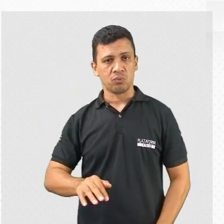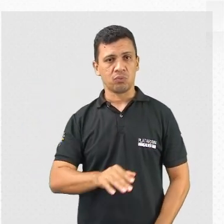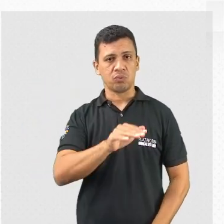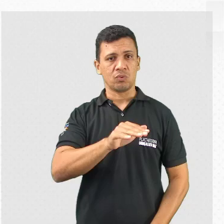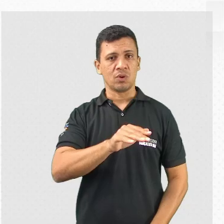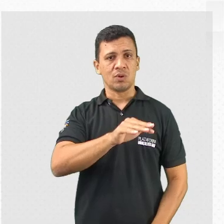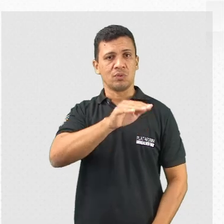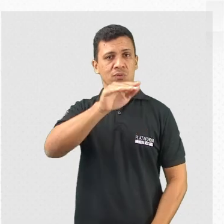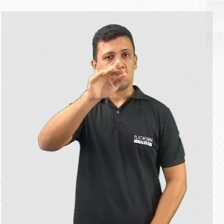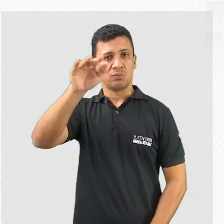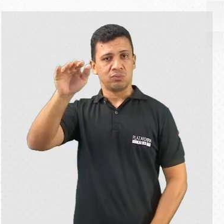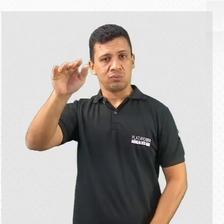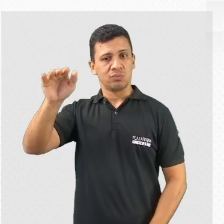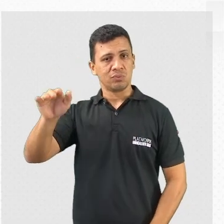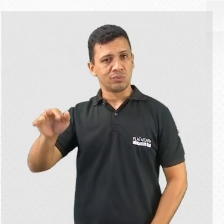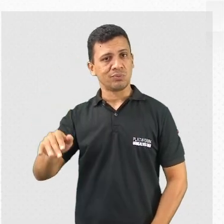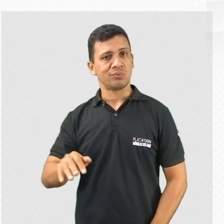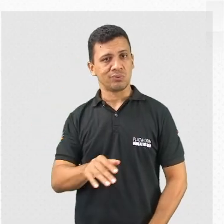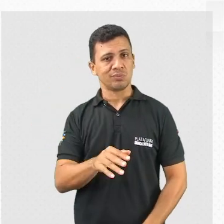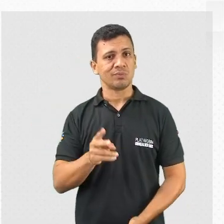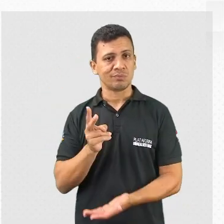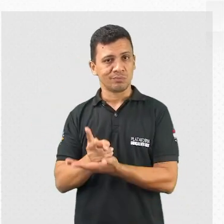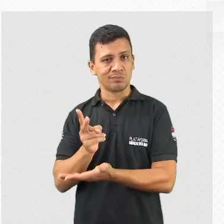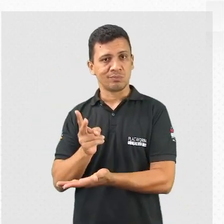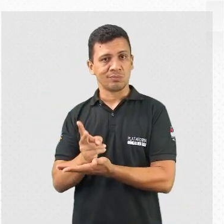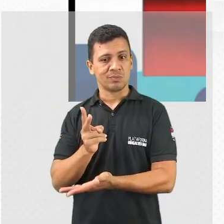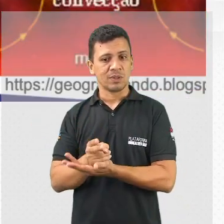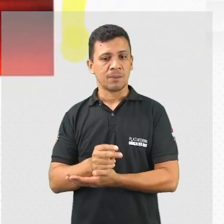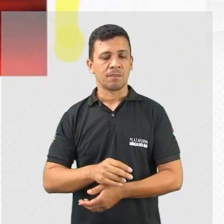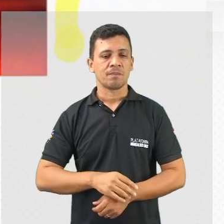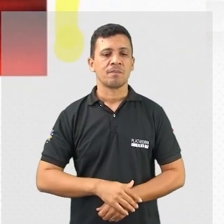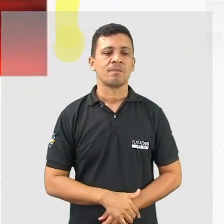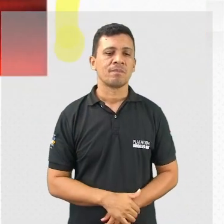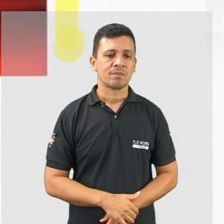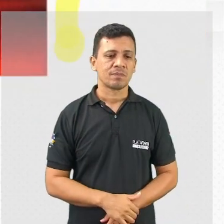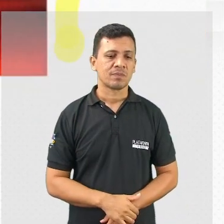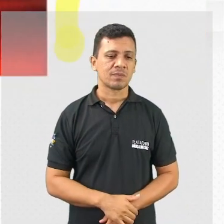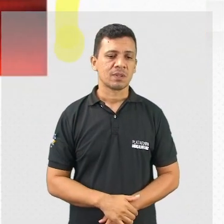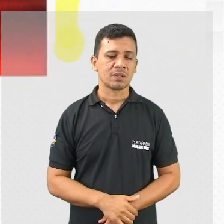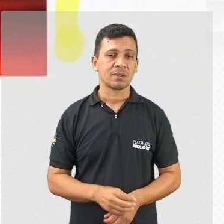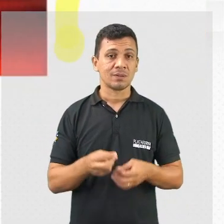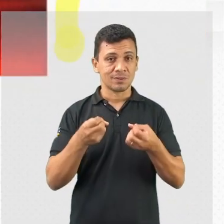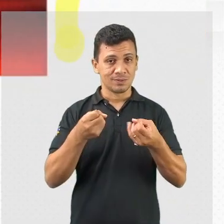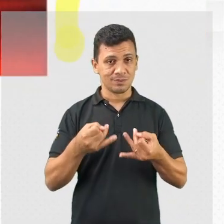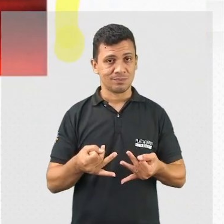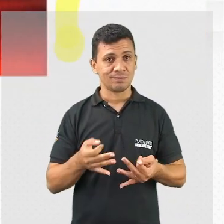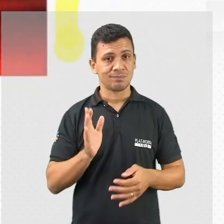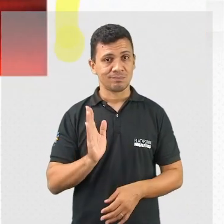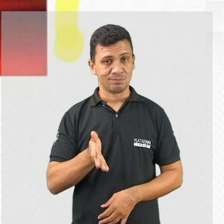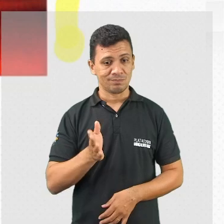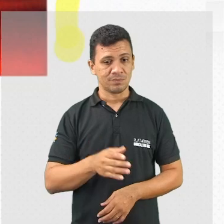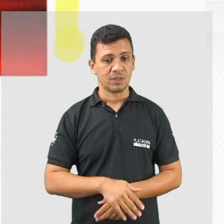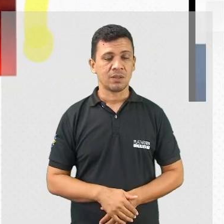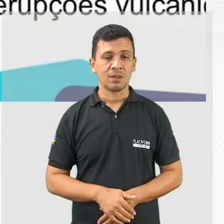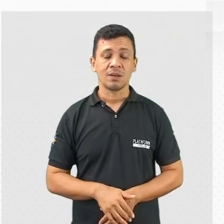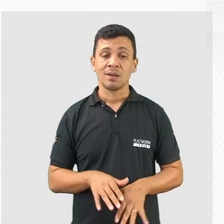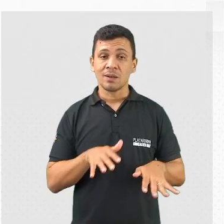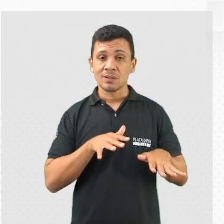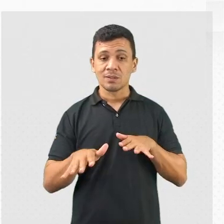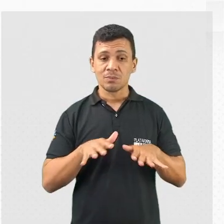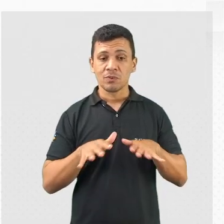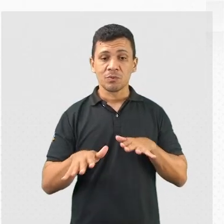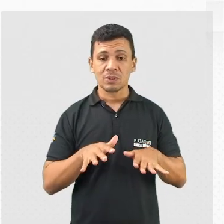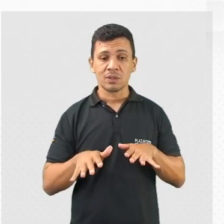e assim sucessivamente, belezinha? Em uma espiral, tá? Como a gente explicou agora. E é essa movimentação que